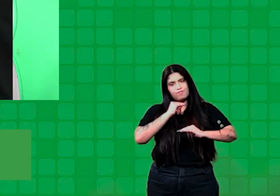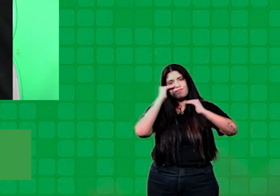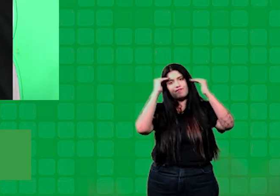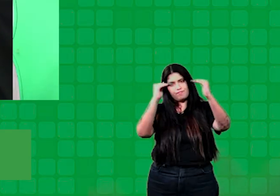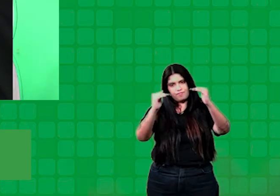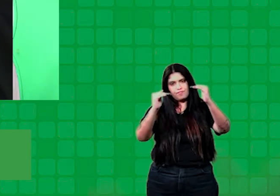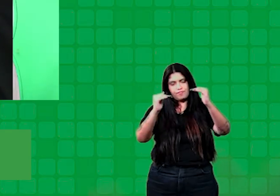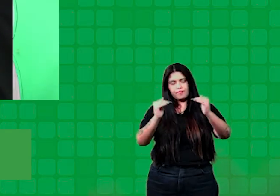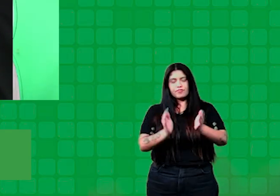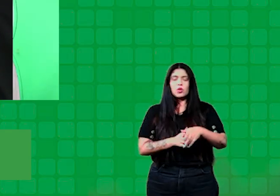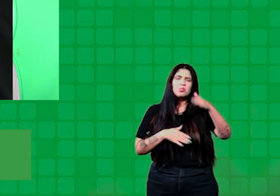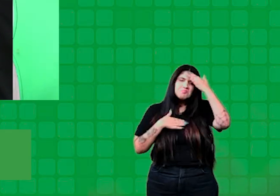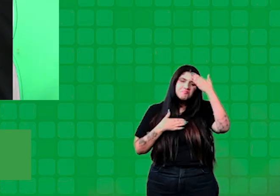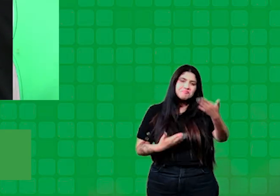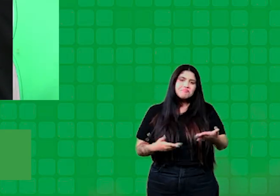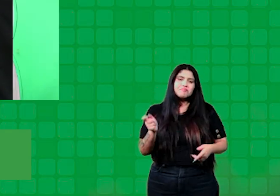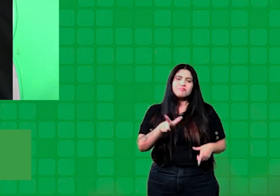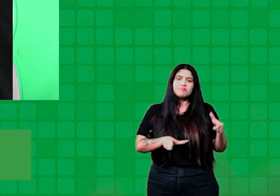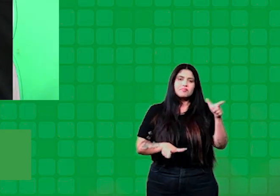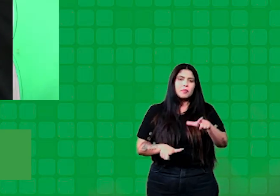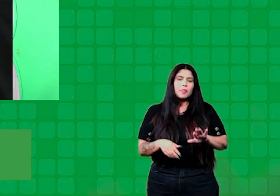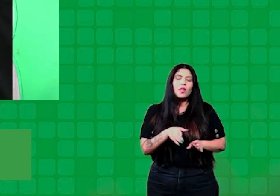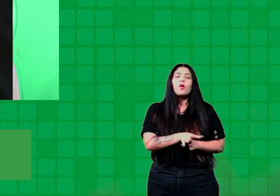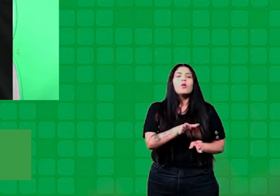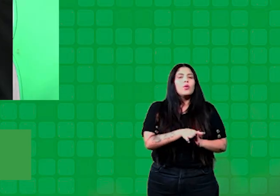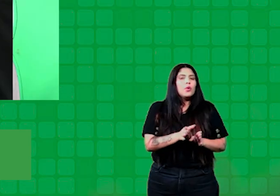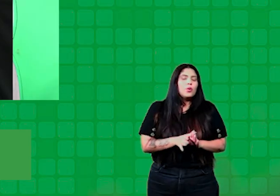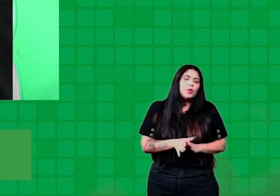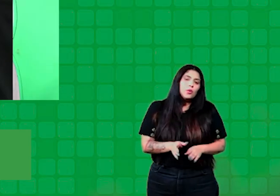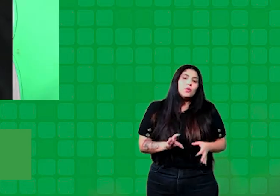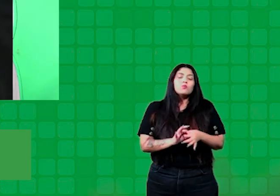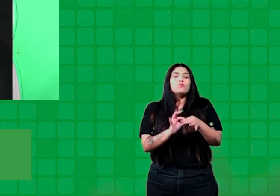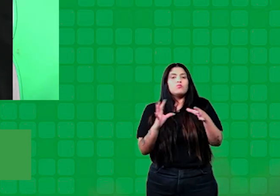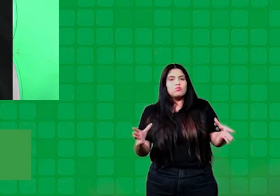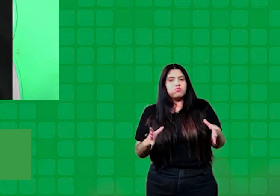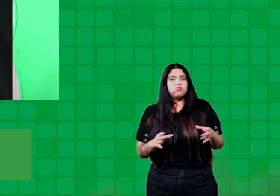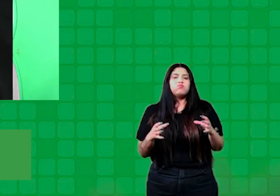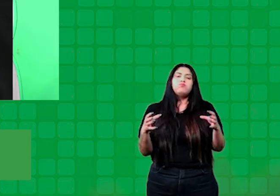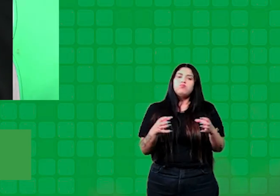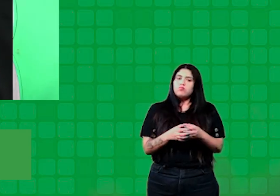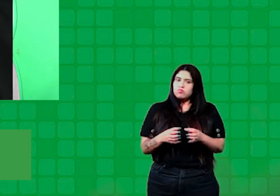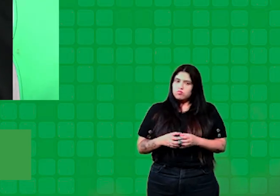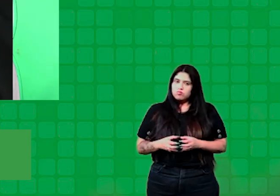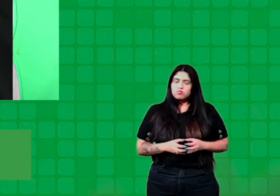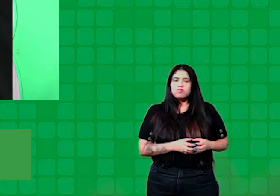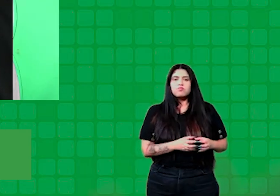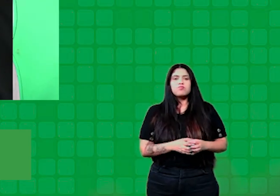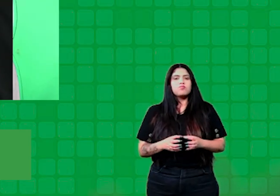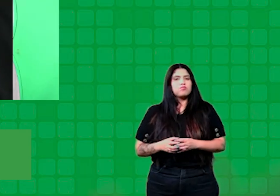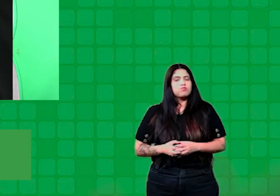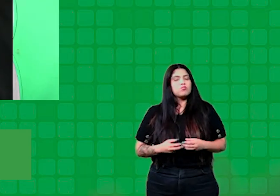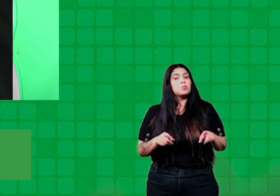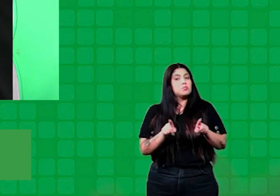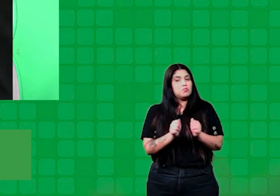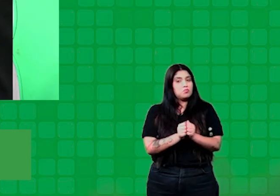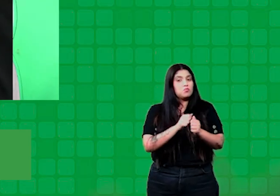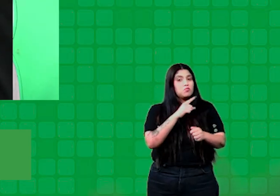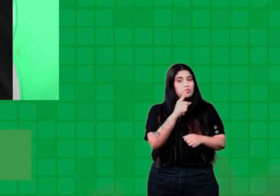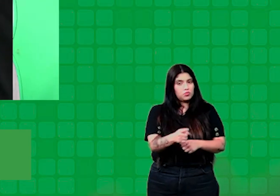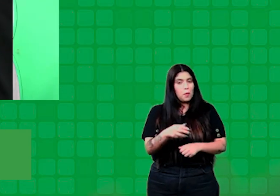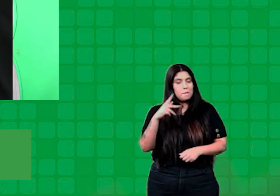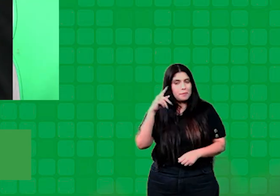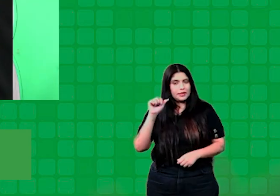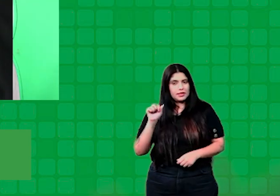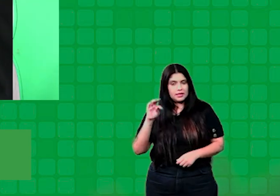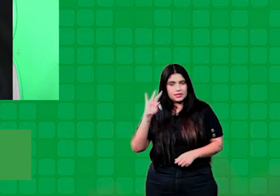aqui todas as recomendações, a disponibilidade aí para a equipe estar em contato aqui também com você, Patrícia. Vamos